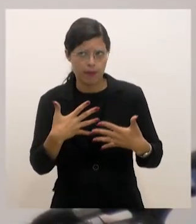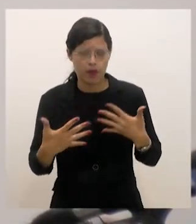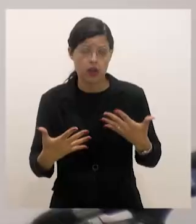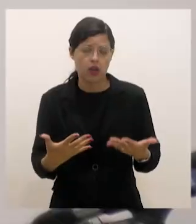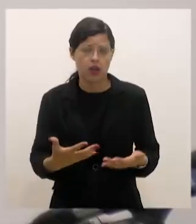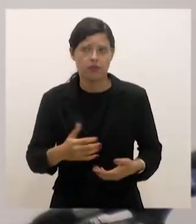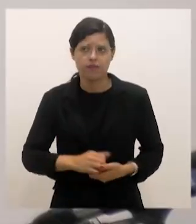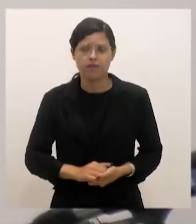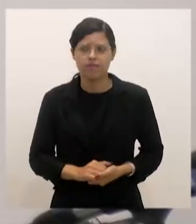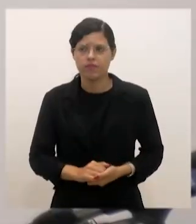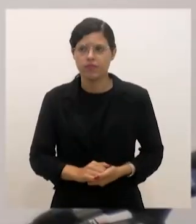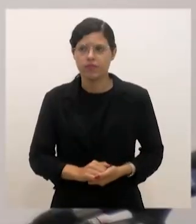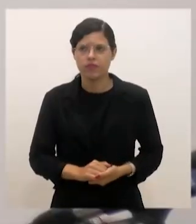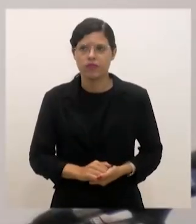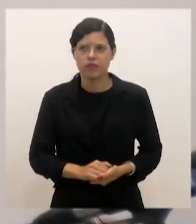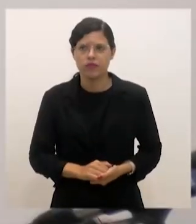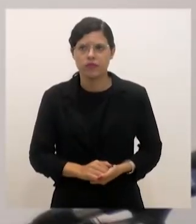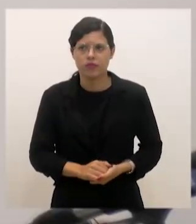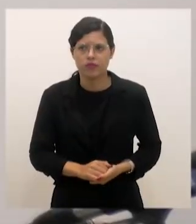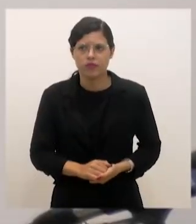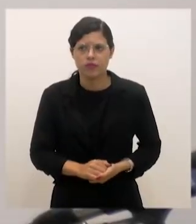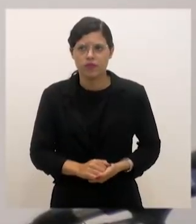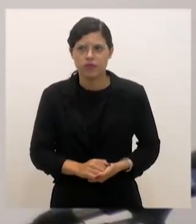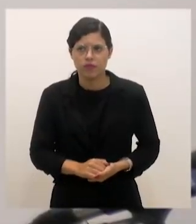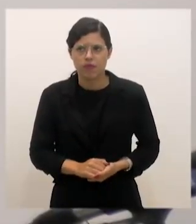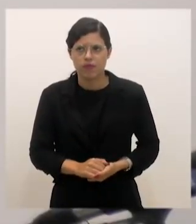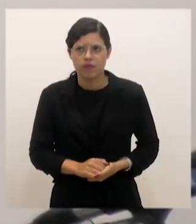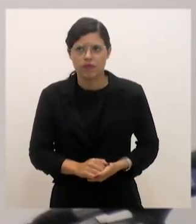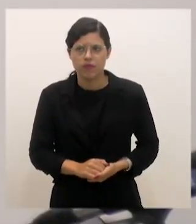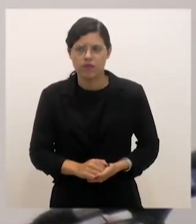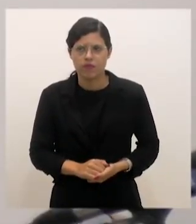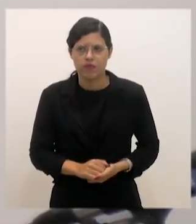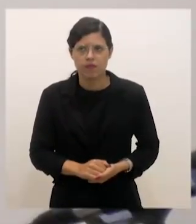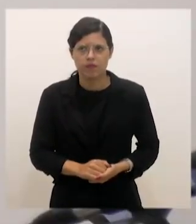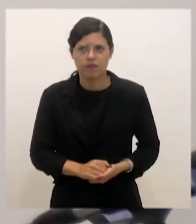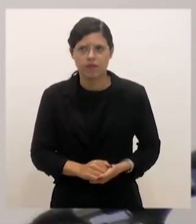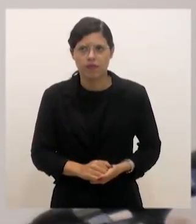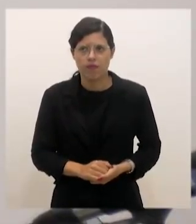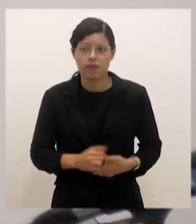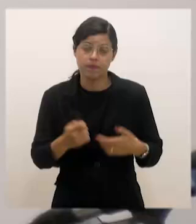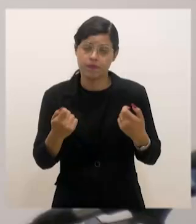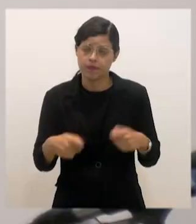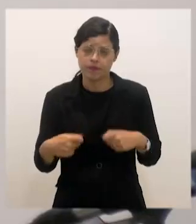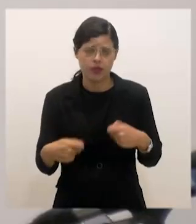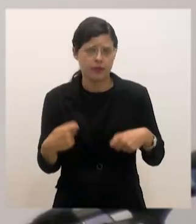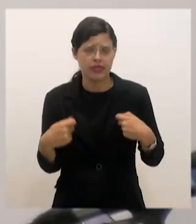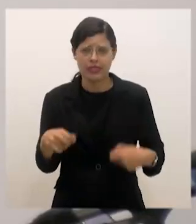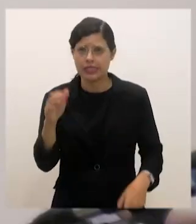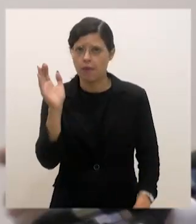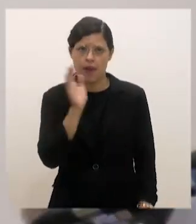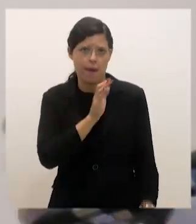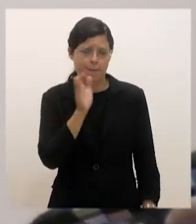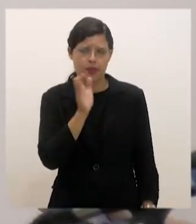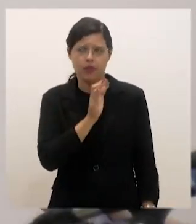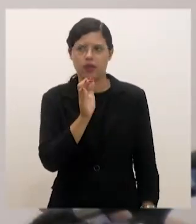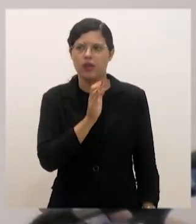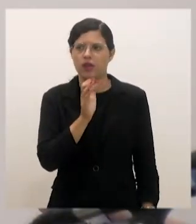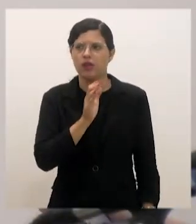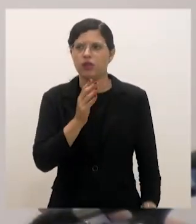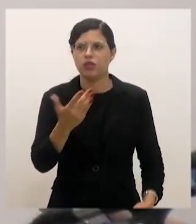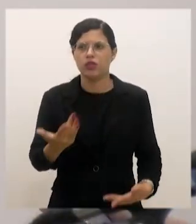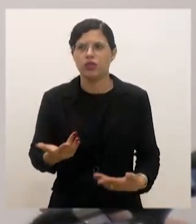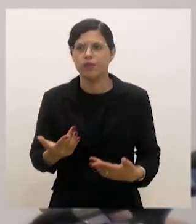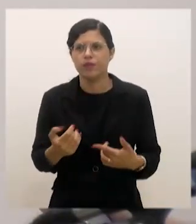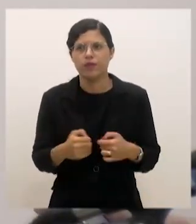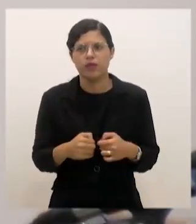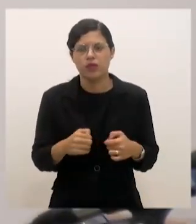consideravelmente as questões que hoje são e depende de uma velocidade para fazer com que São